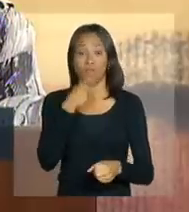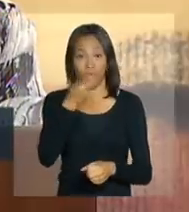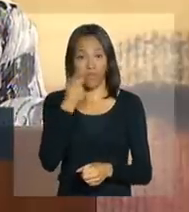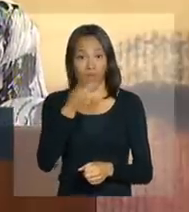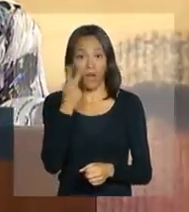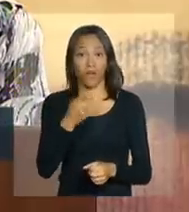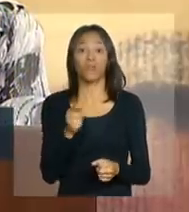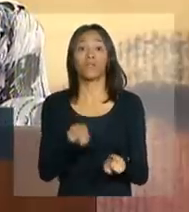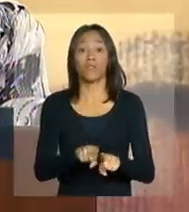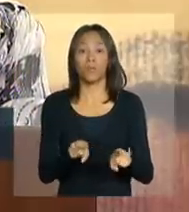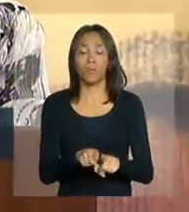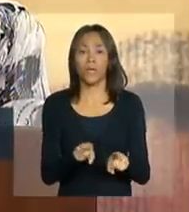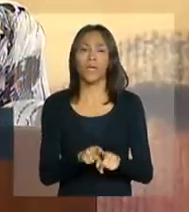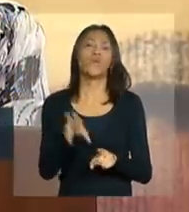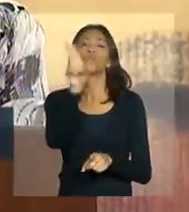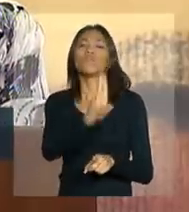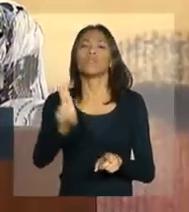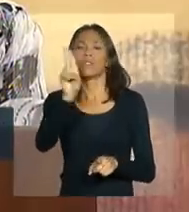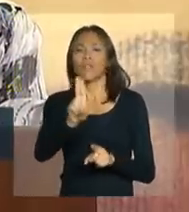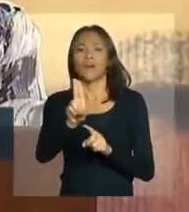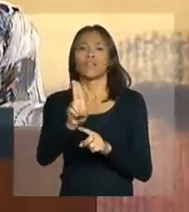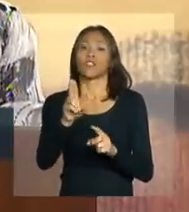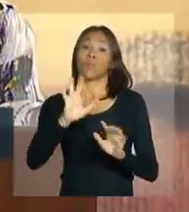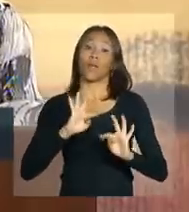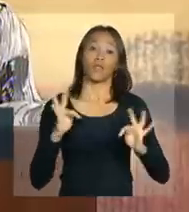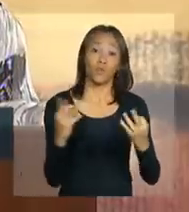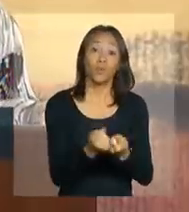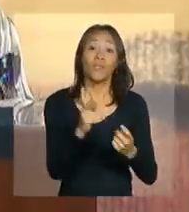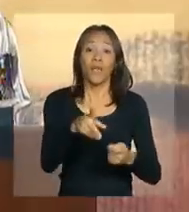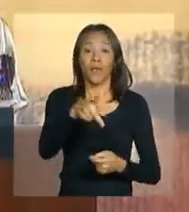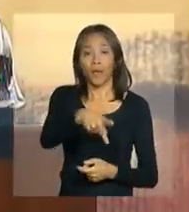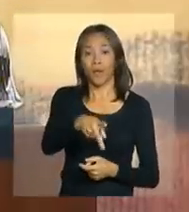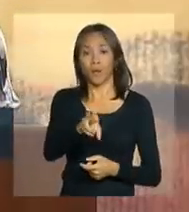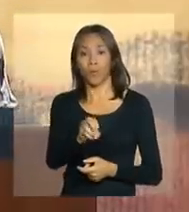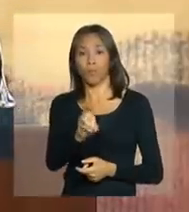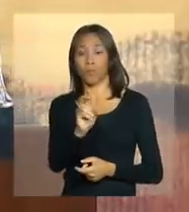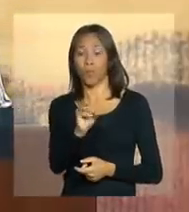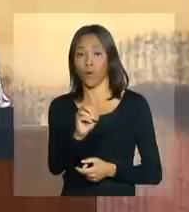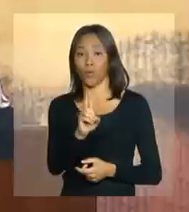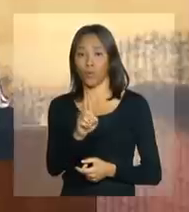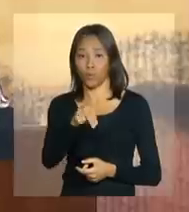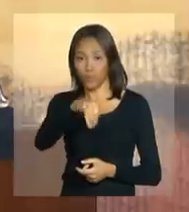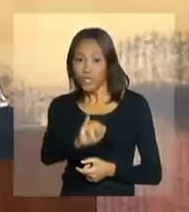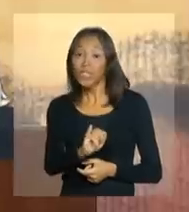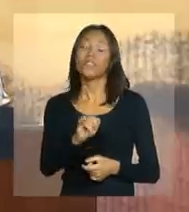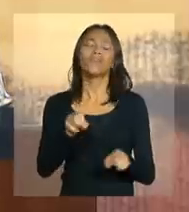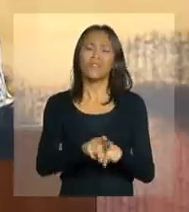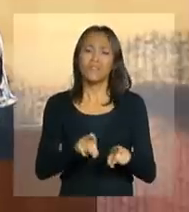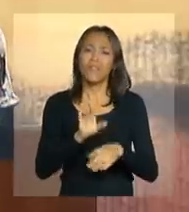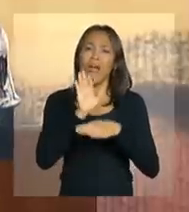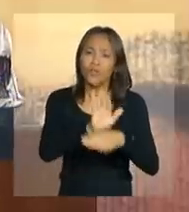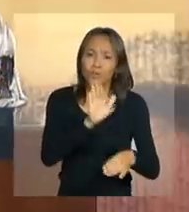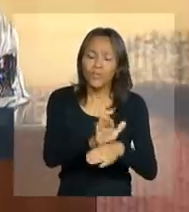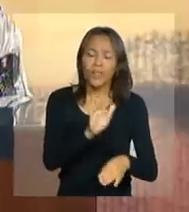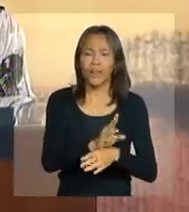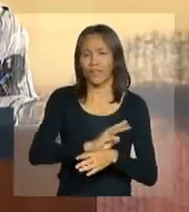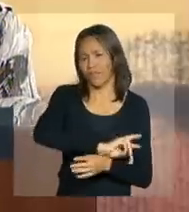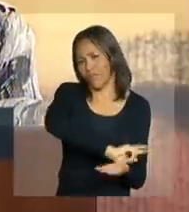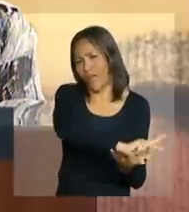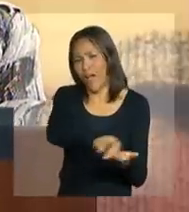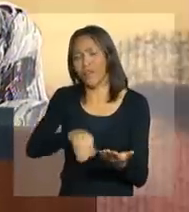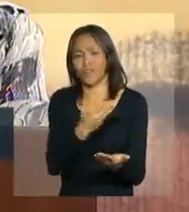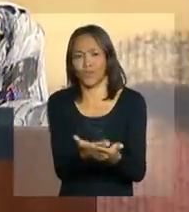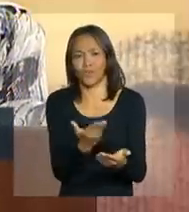programa Universidade para Todos o ProUni que tem beneficiado de forma crescente estudantes de